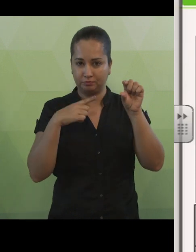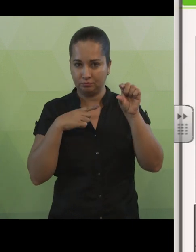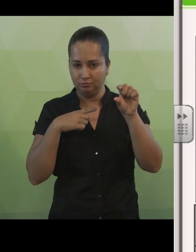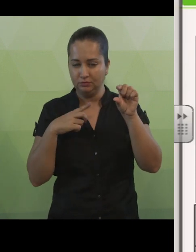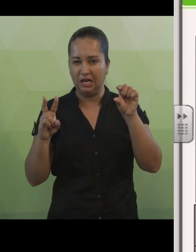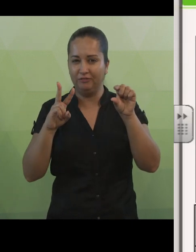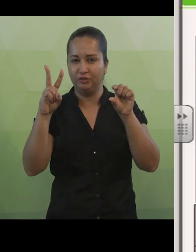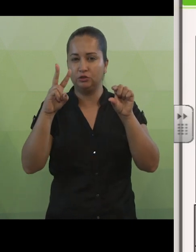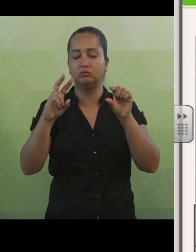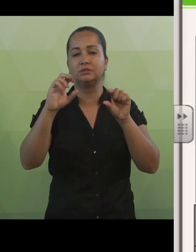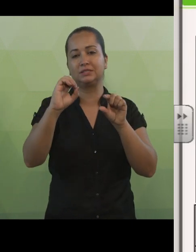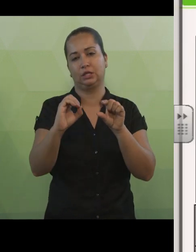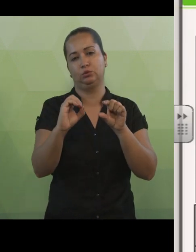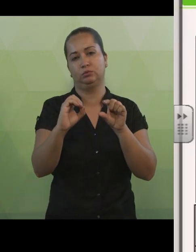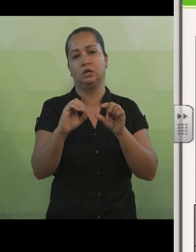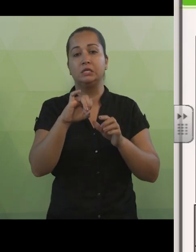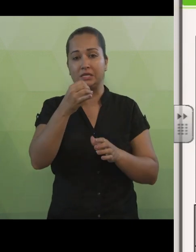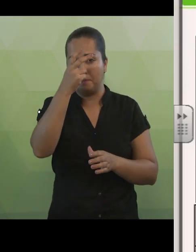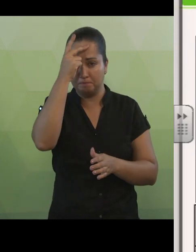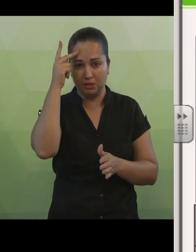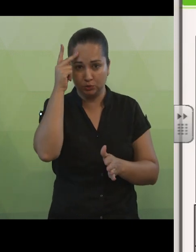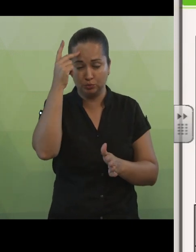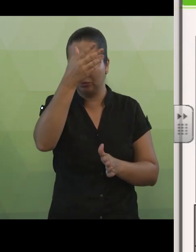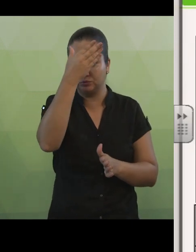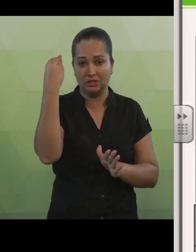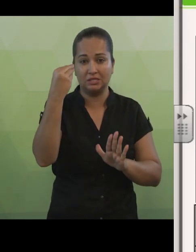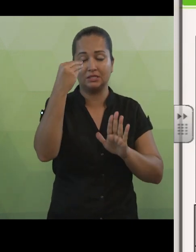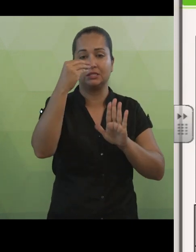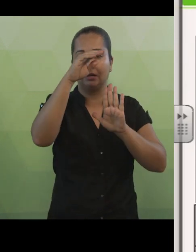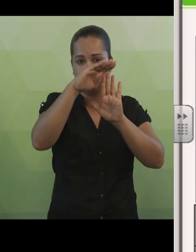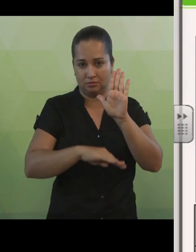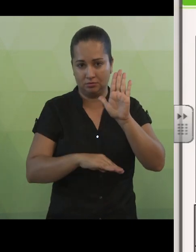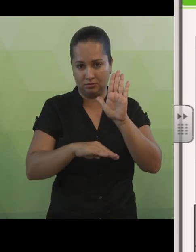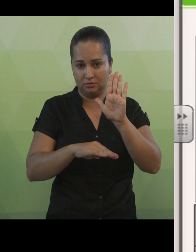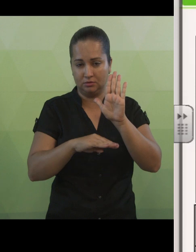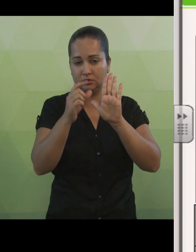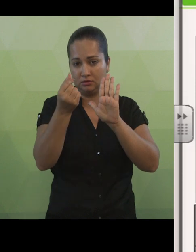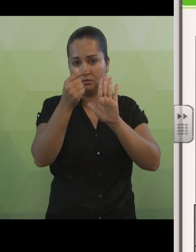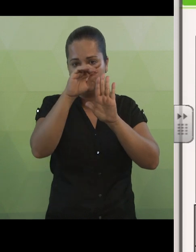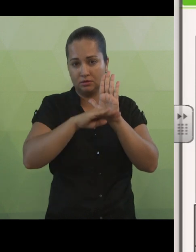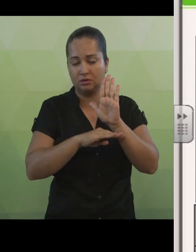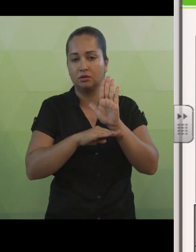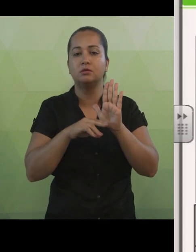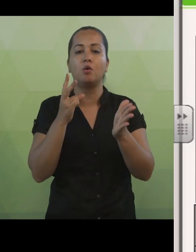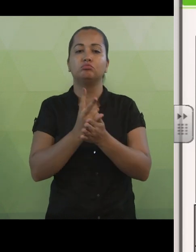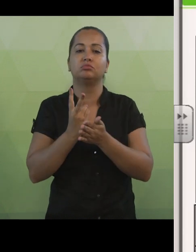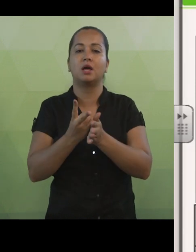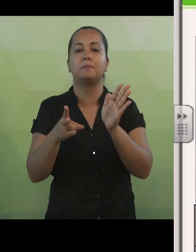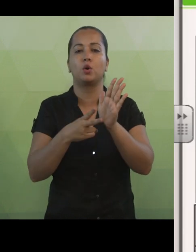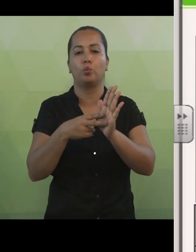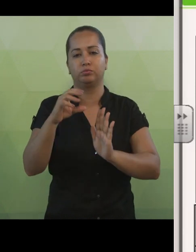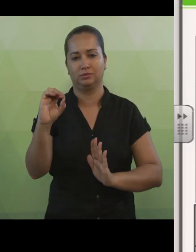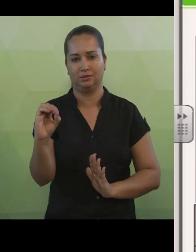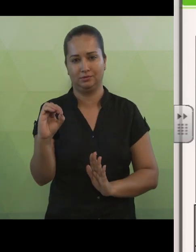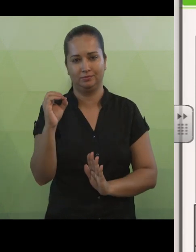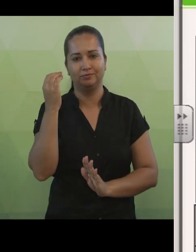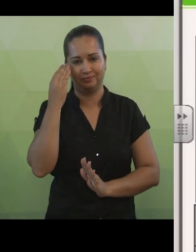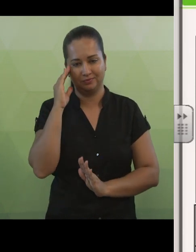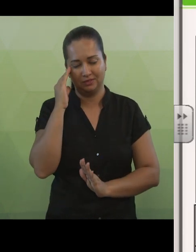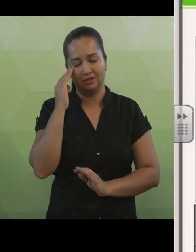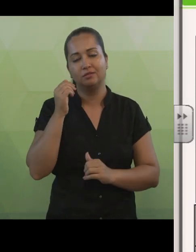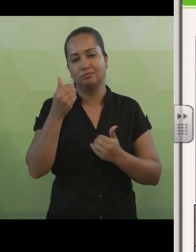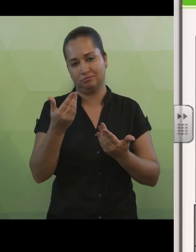desconto é default 0. Se a pessoa não especificar que existe algum desconto, ele sempre vai ser 0. Então essa é uma